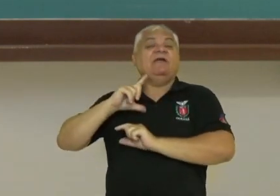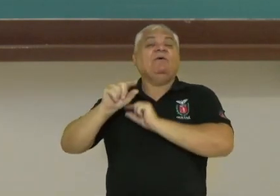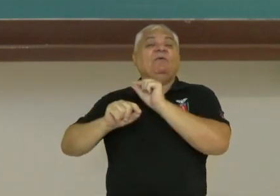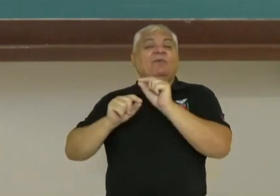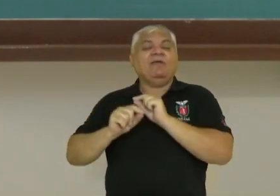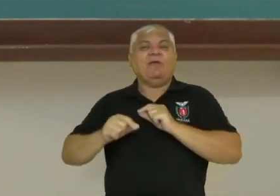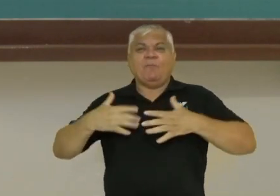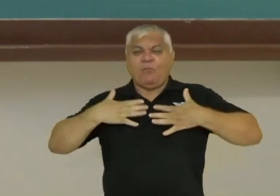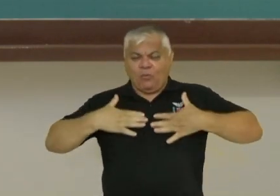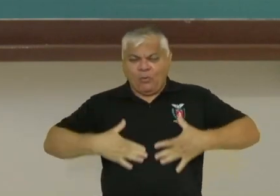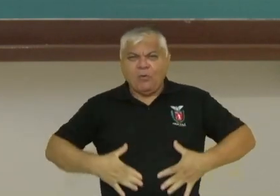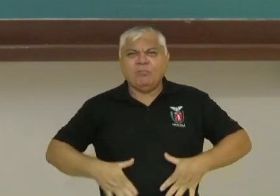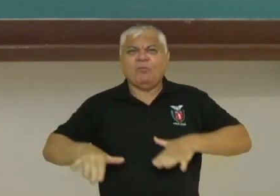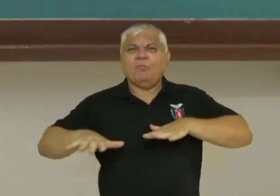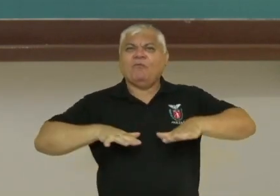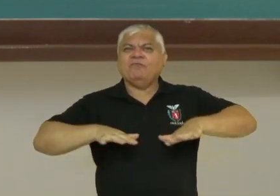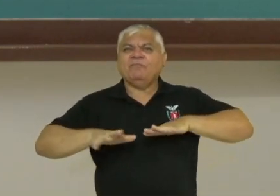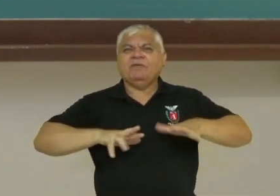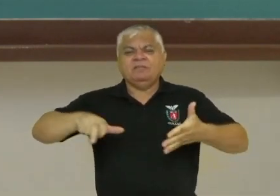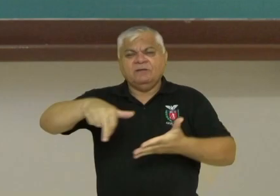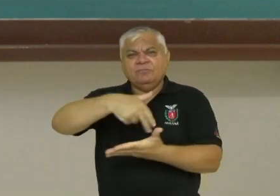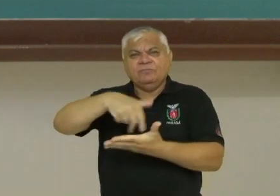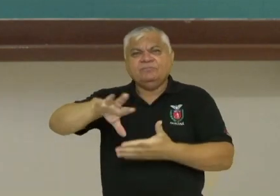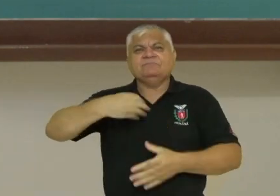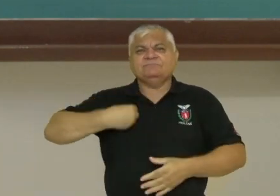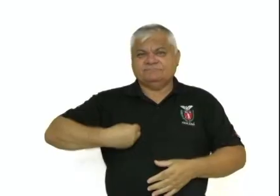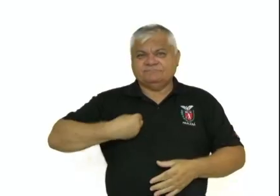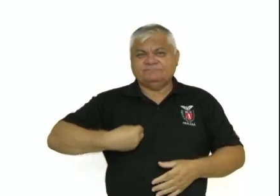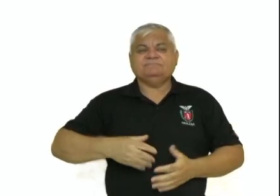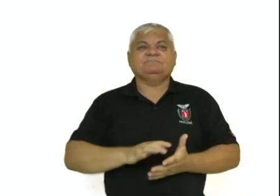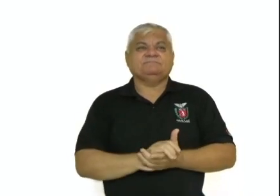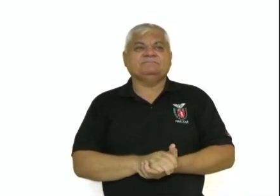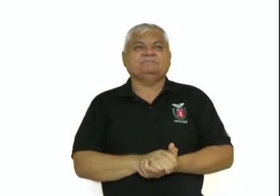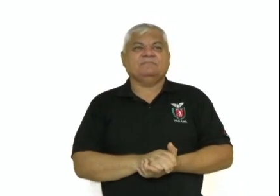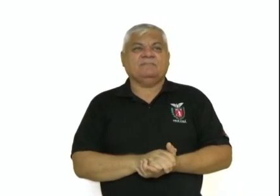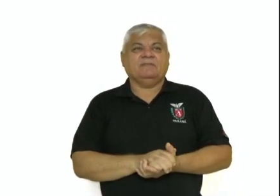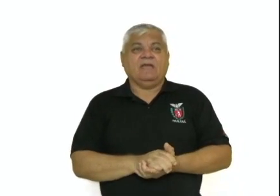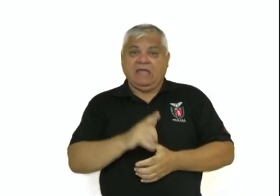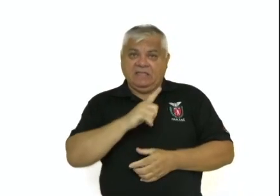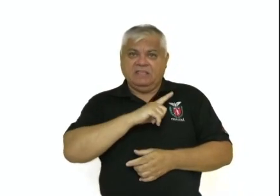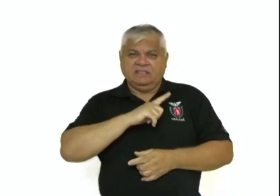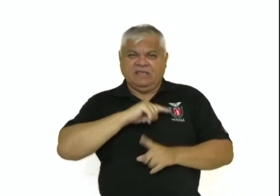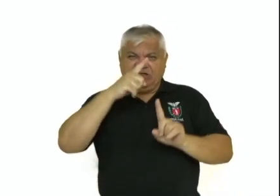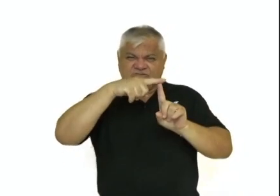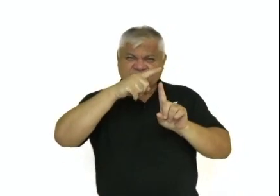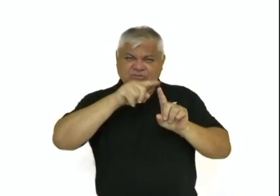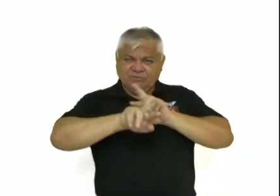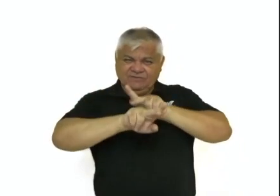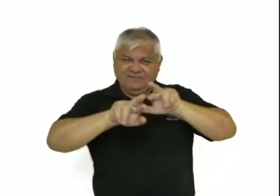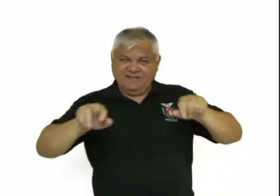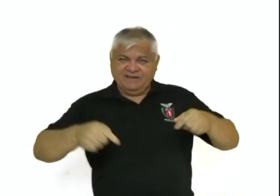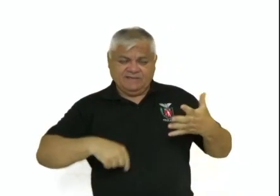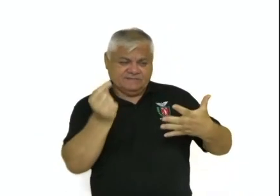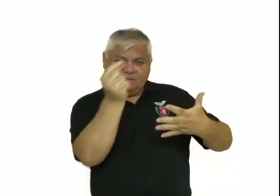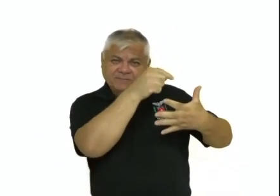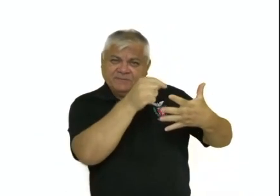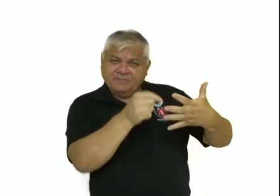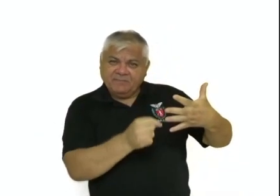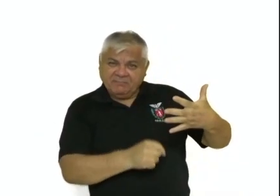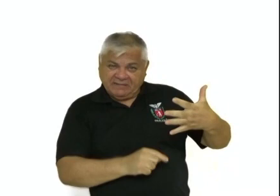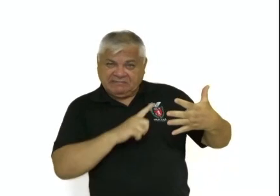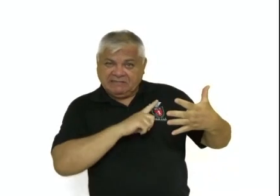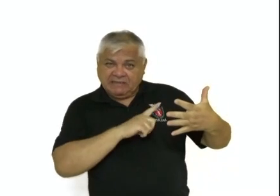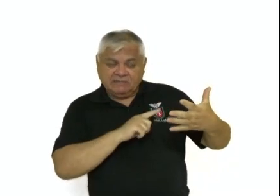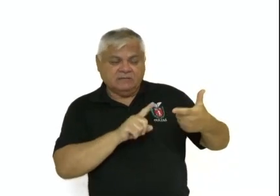essa movimentação corporal já estava presente. Existem diferentes tipos e classificações, representam as